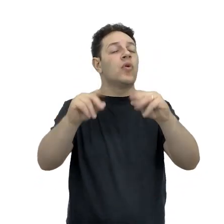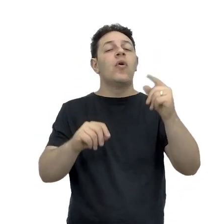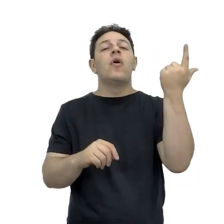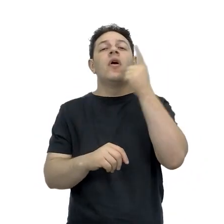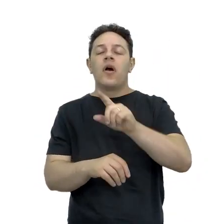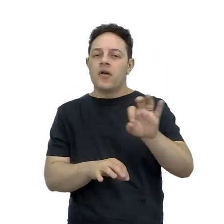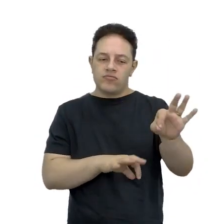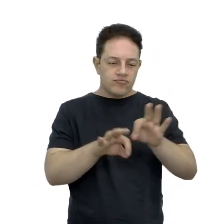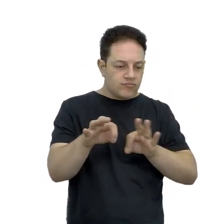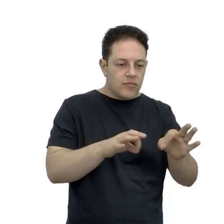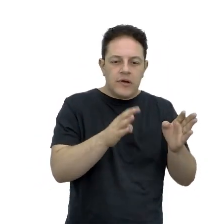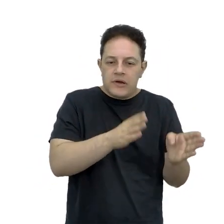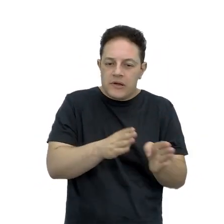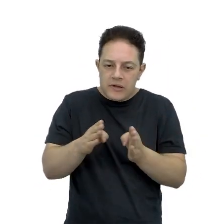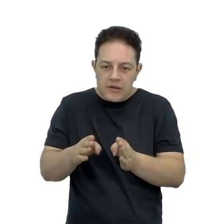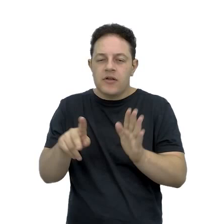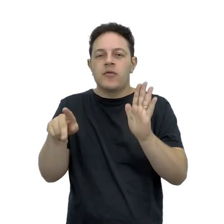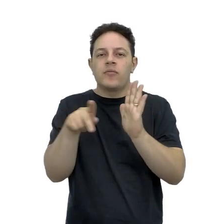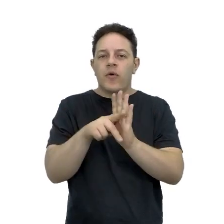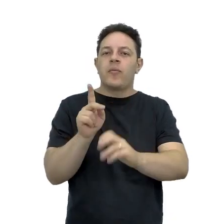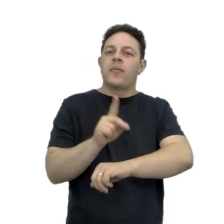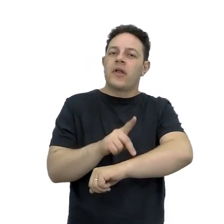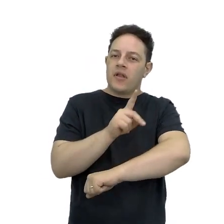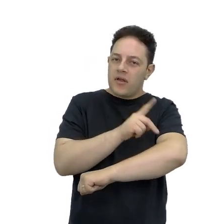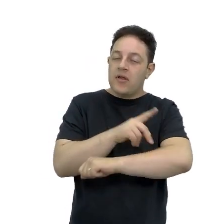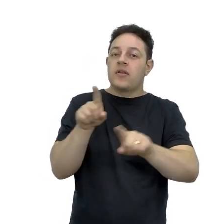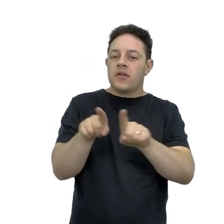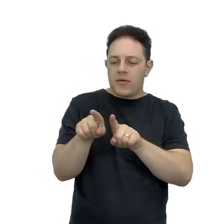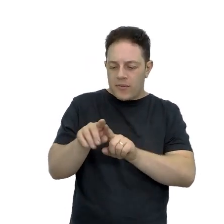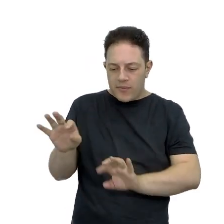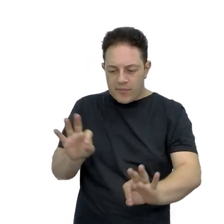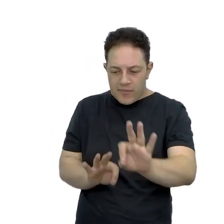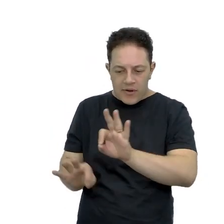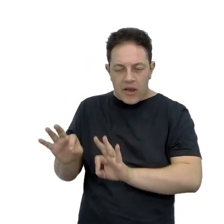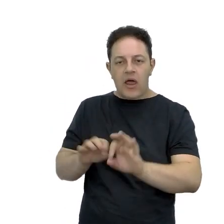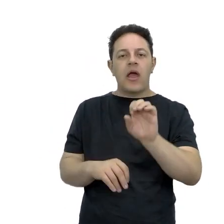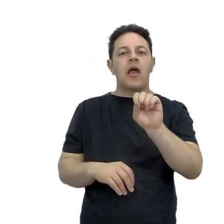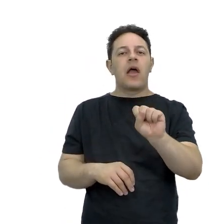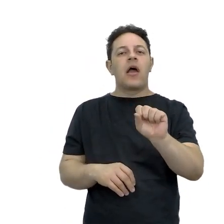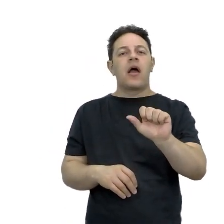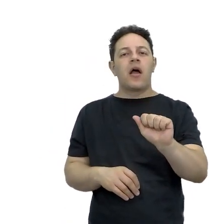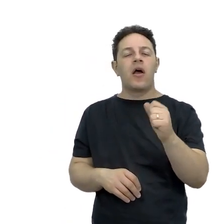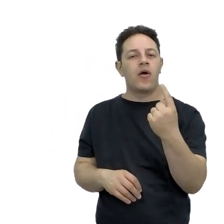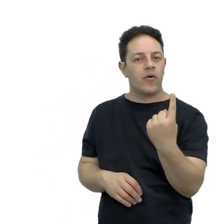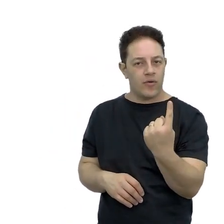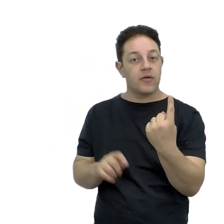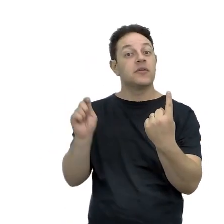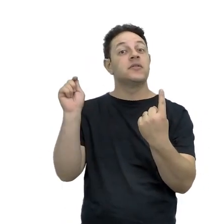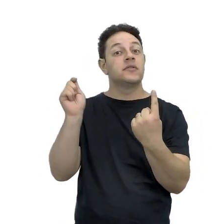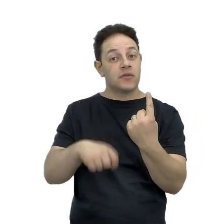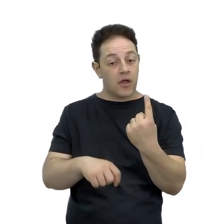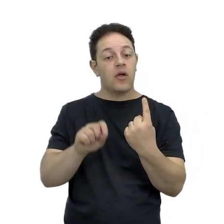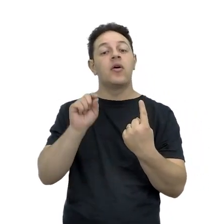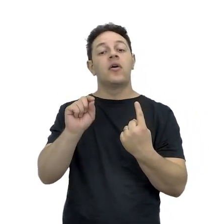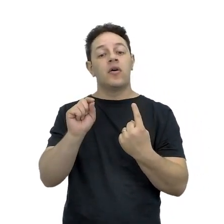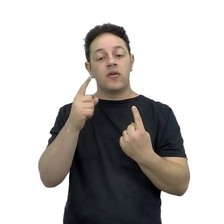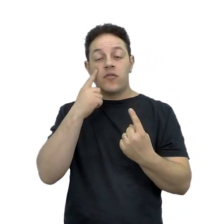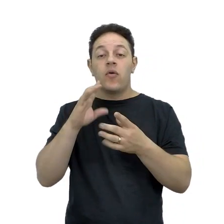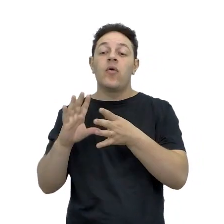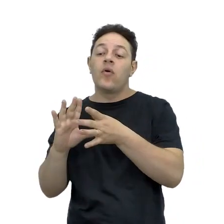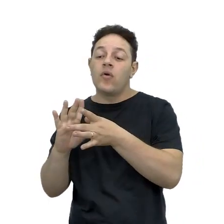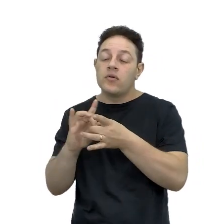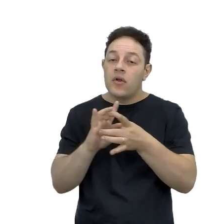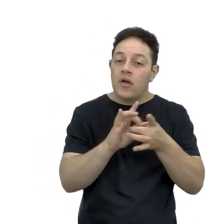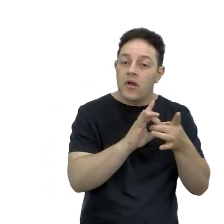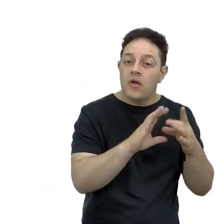suas ações pedagógicas e planejar a aplicação da SA1, levando em consideração o contexto